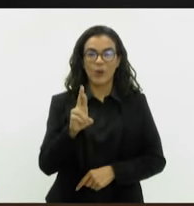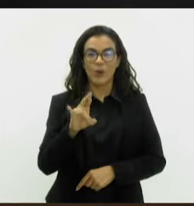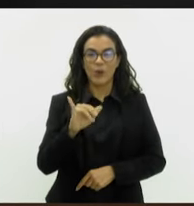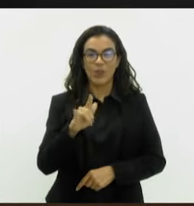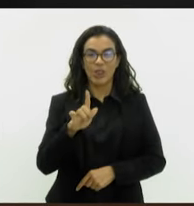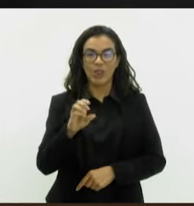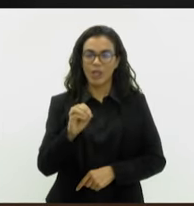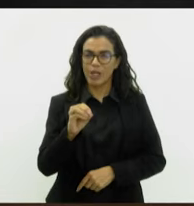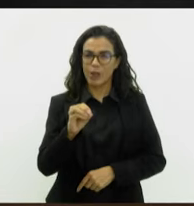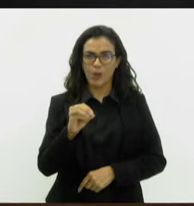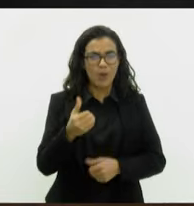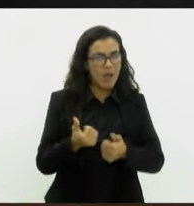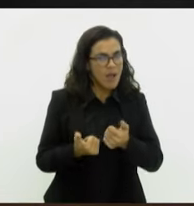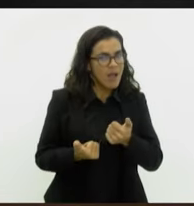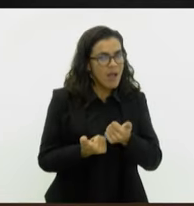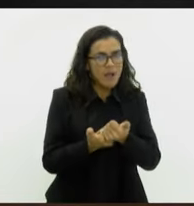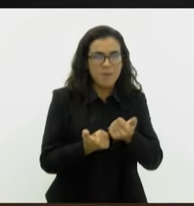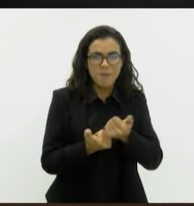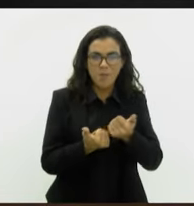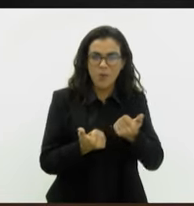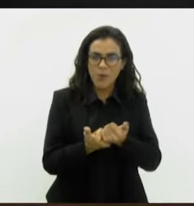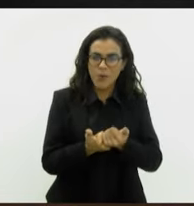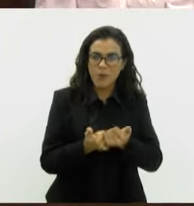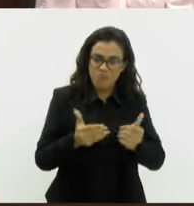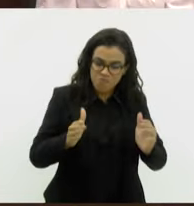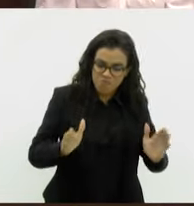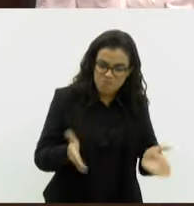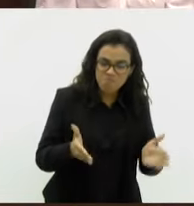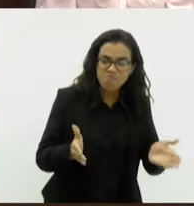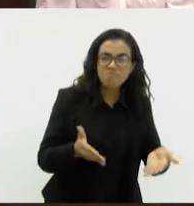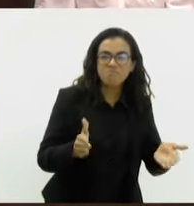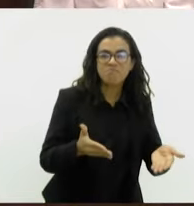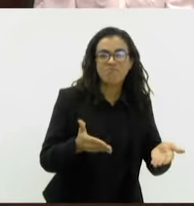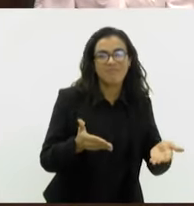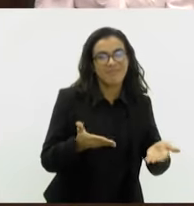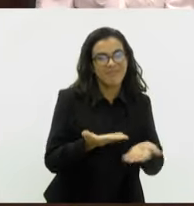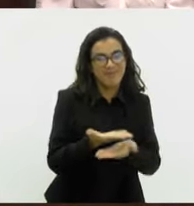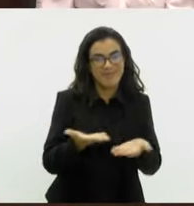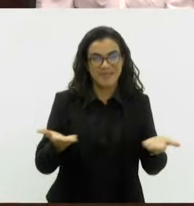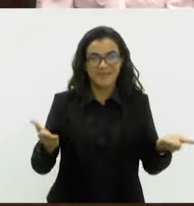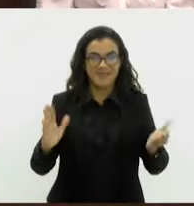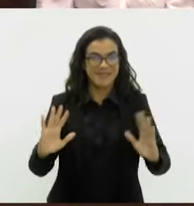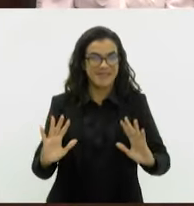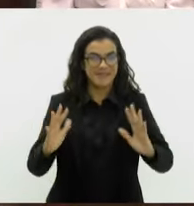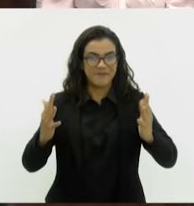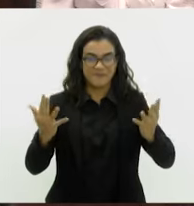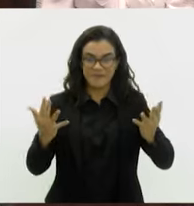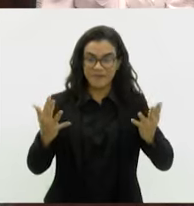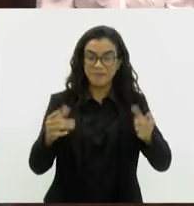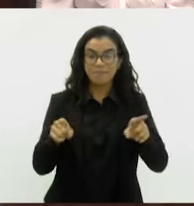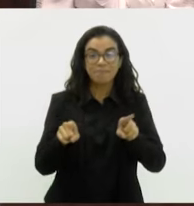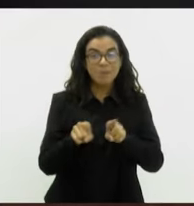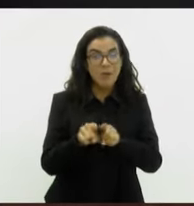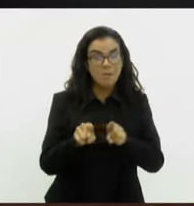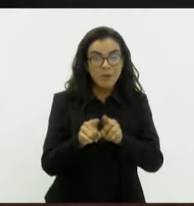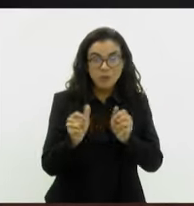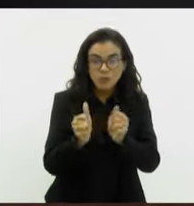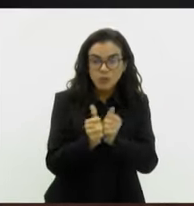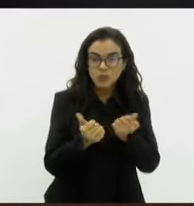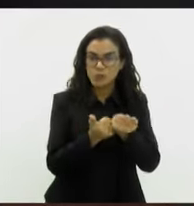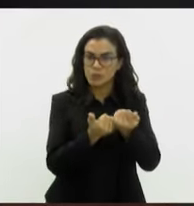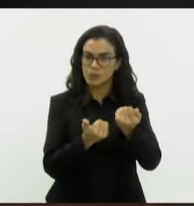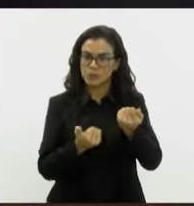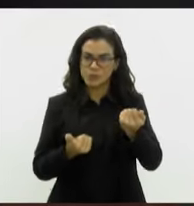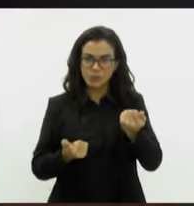grande apoiador entusiasta desse evento e esteve com a sua Assessoria